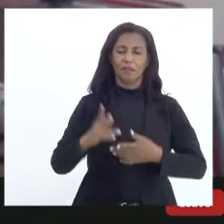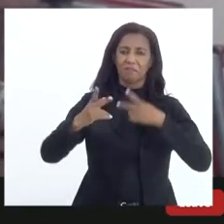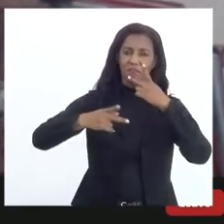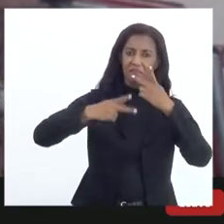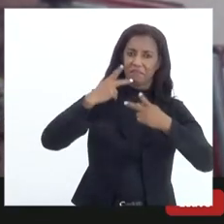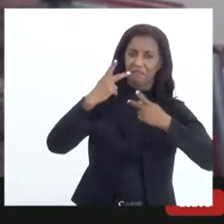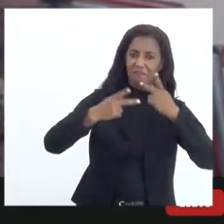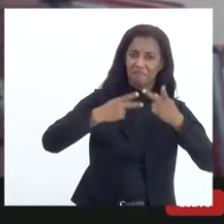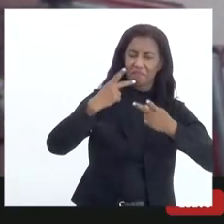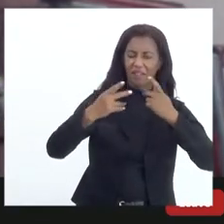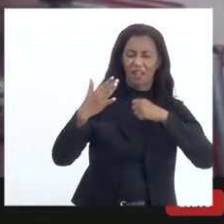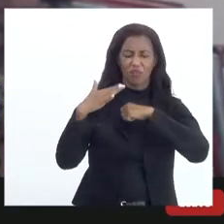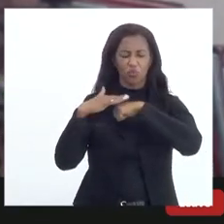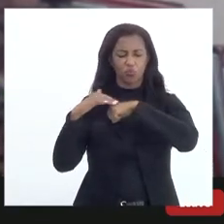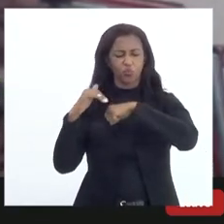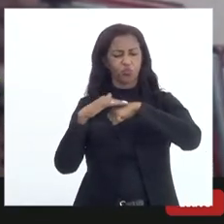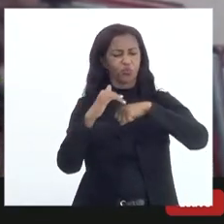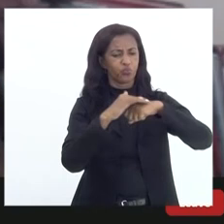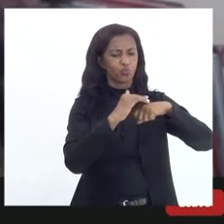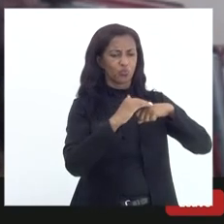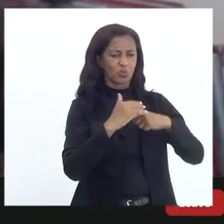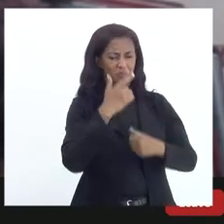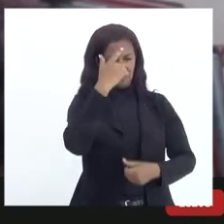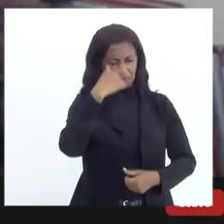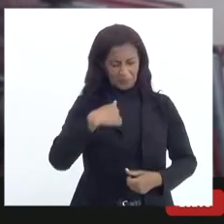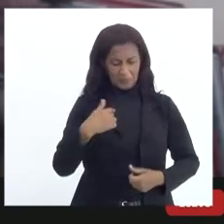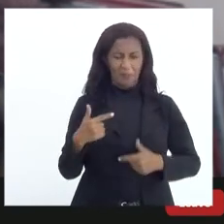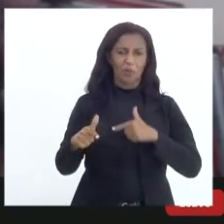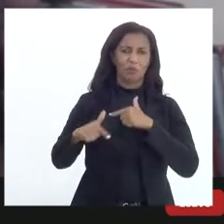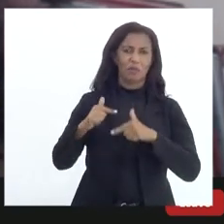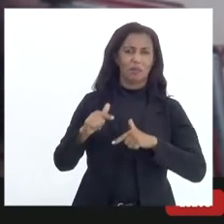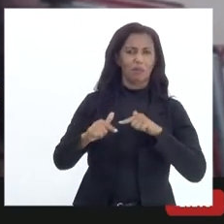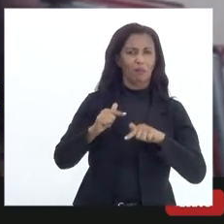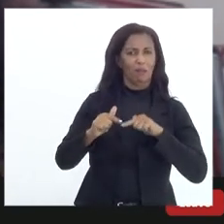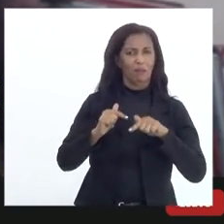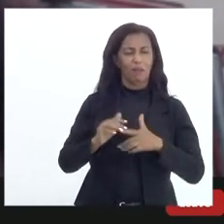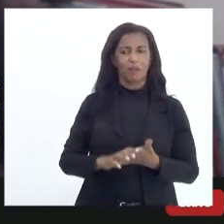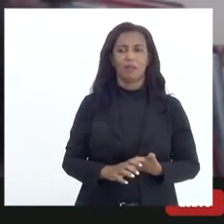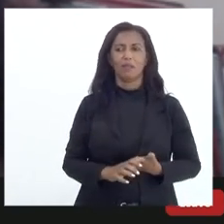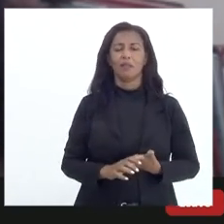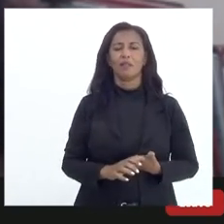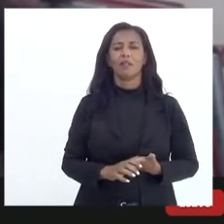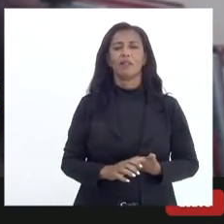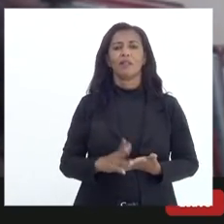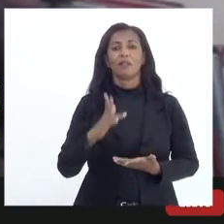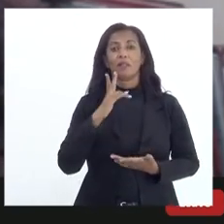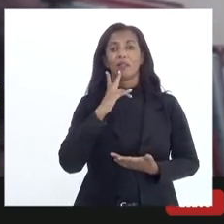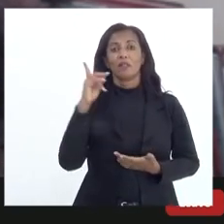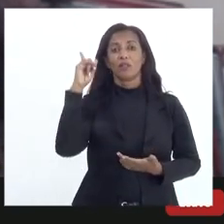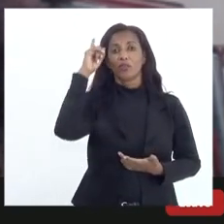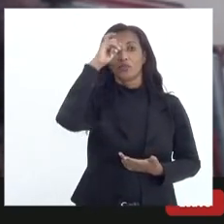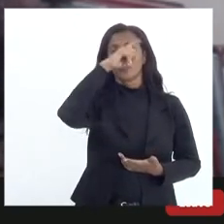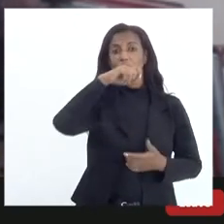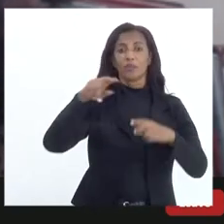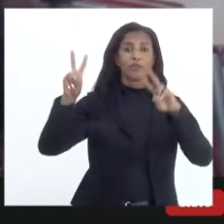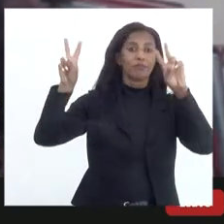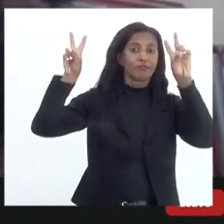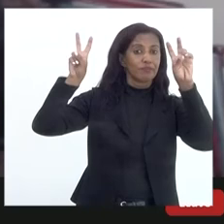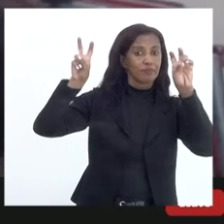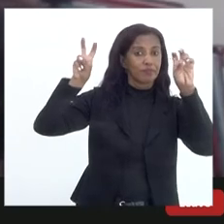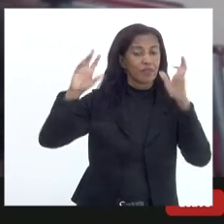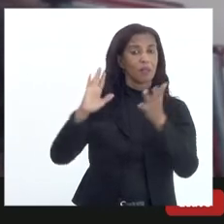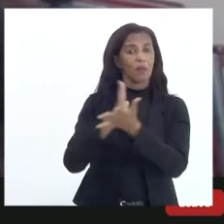generosas, palavras amorosas sobre a minha apresentação. Queria mencionar a dificuldade do tema que algumas